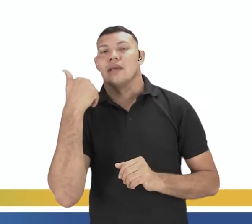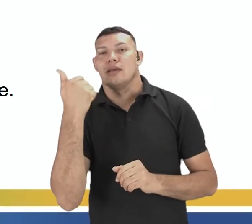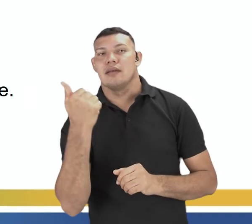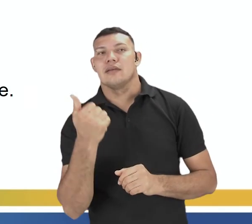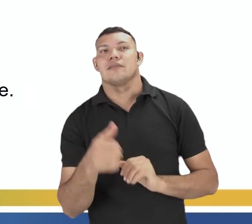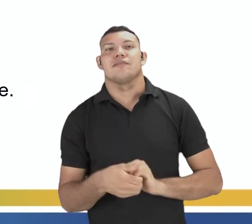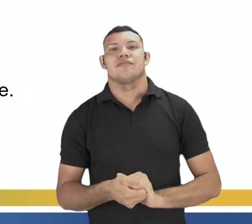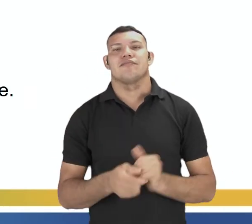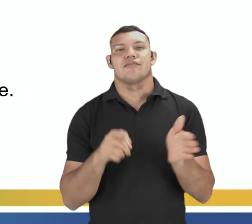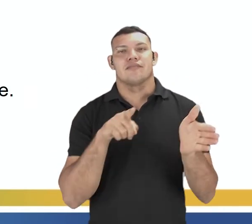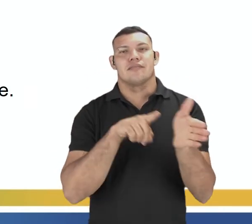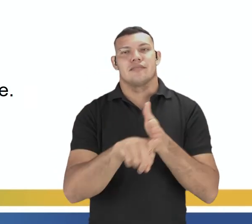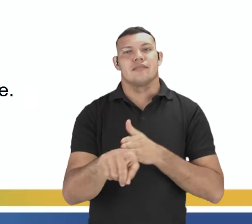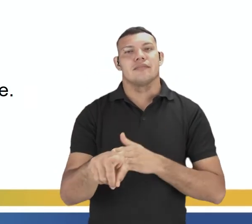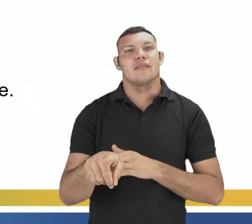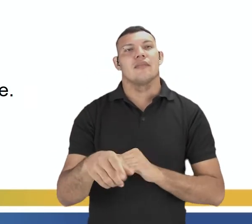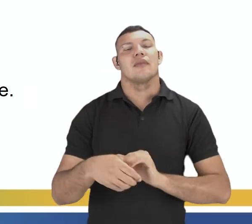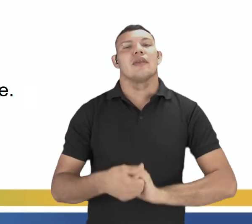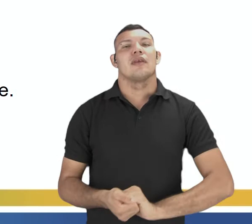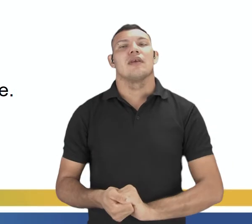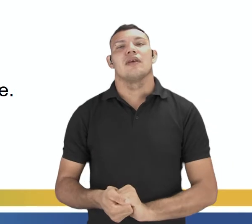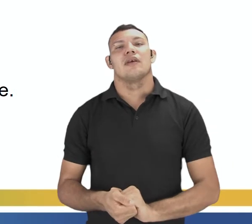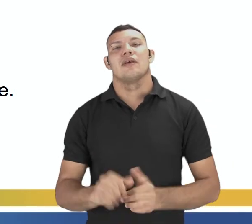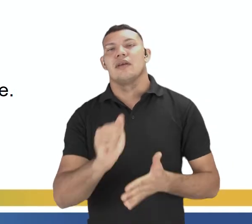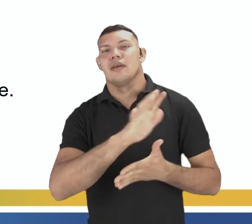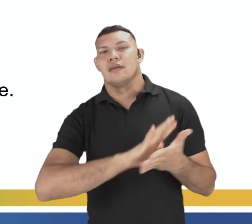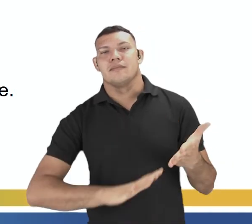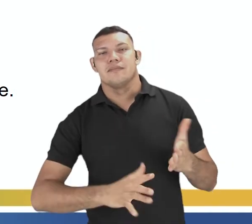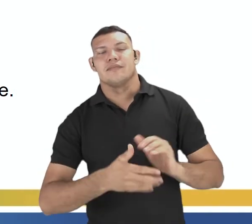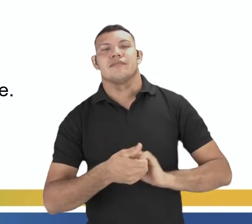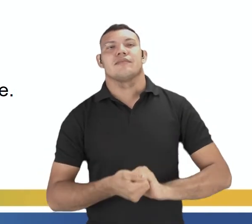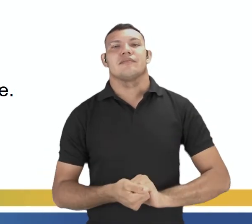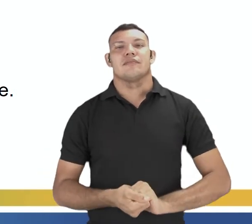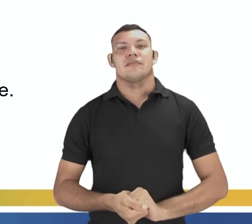questões para a gente discutir.